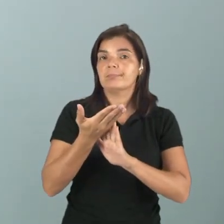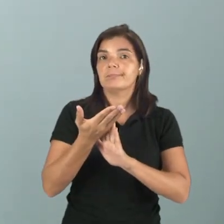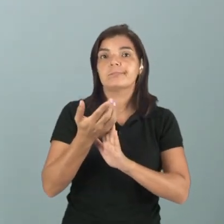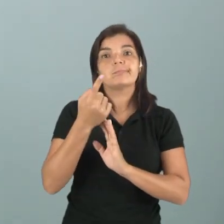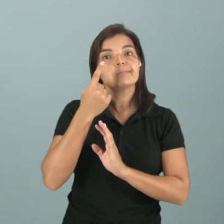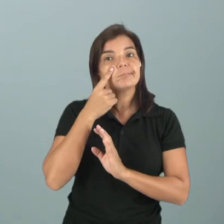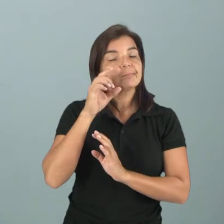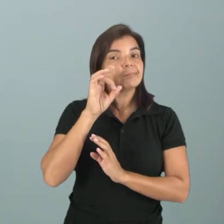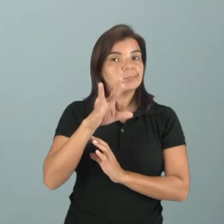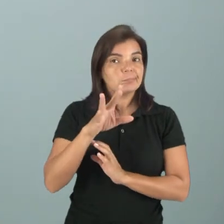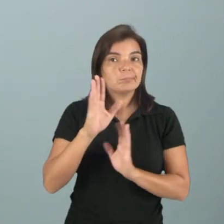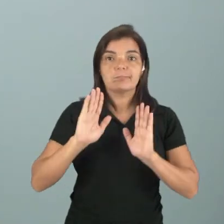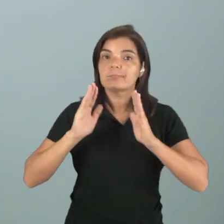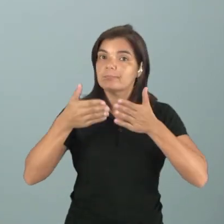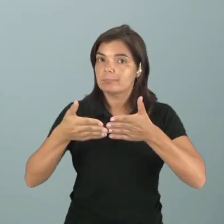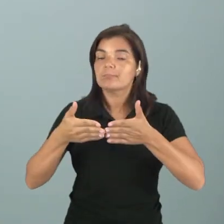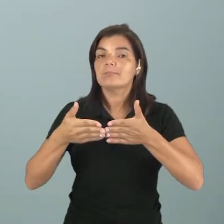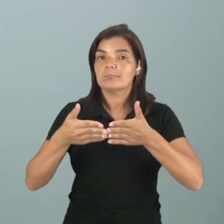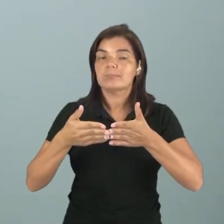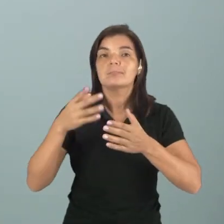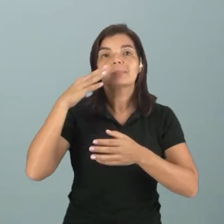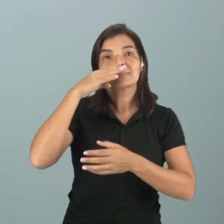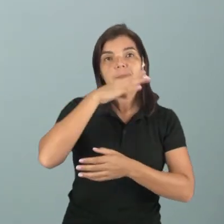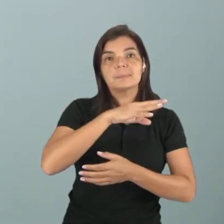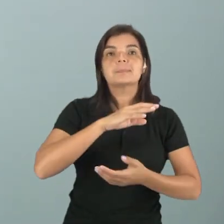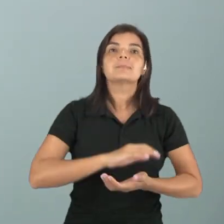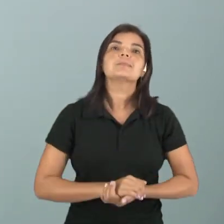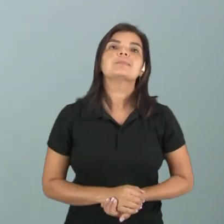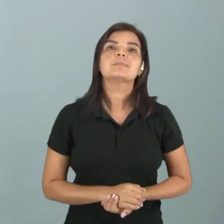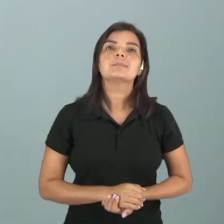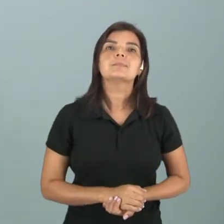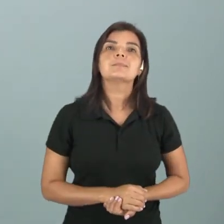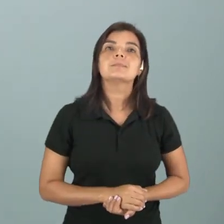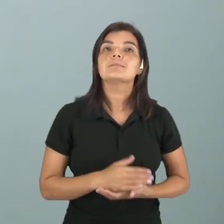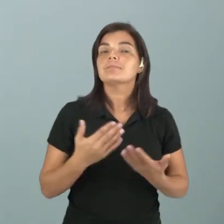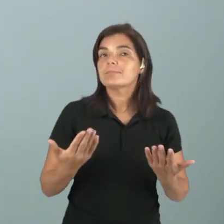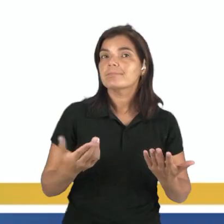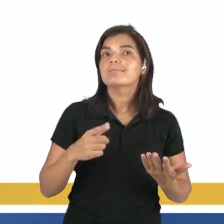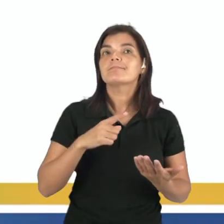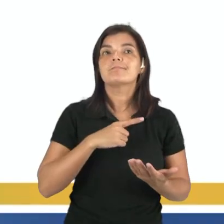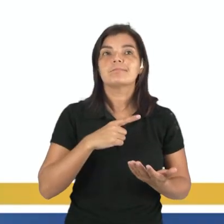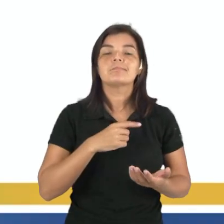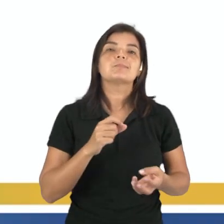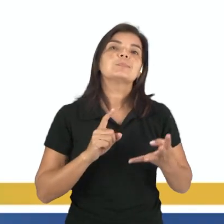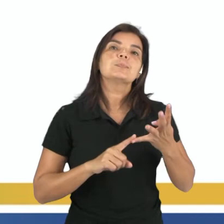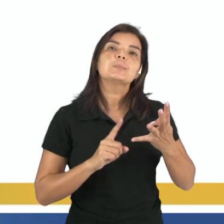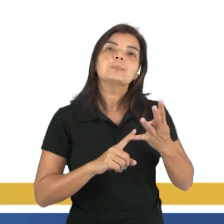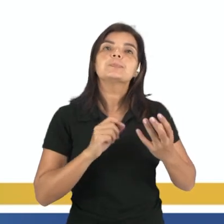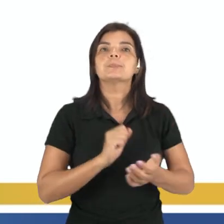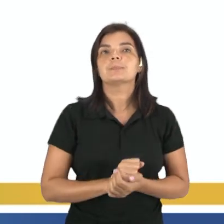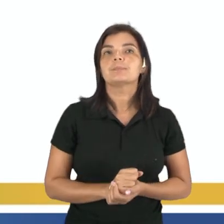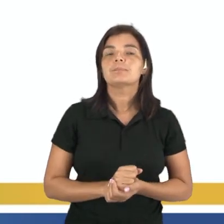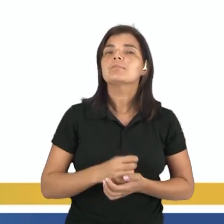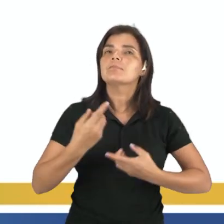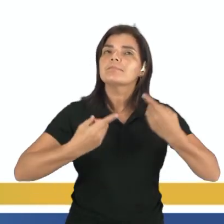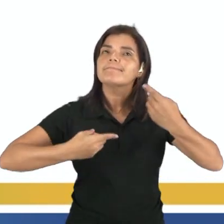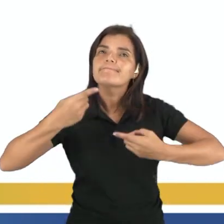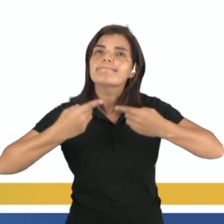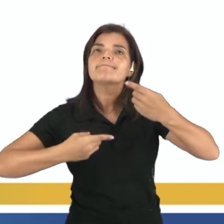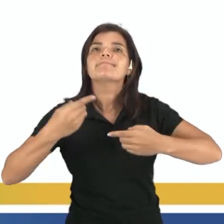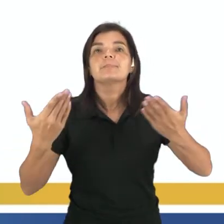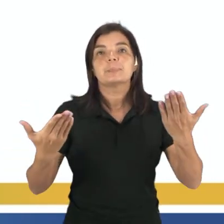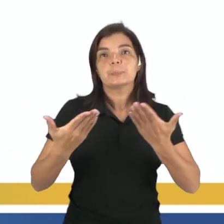vamos ficar mais nas concentrações ideais de temperatura. E por último, nós temos aí o seguinte: há uma grande